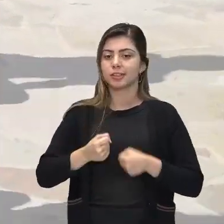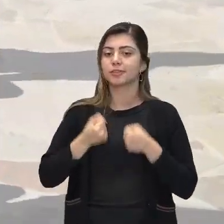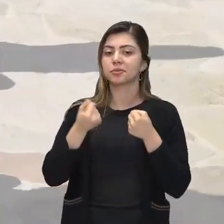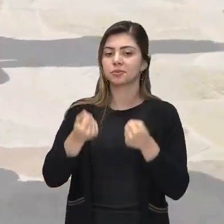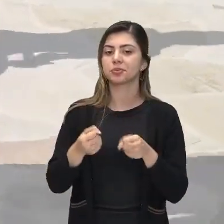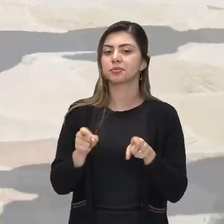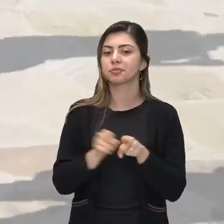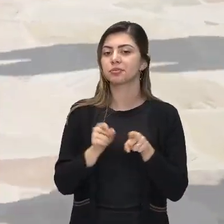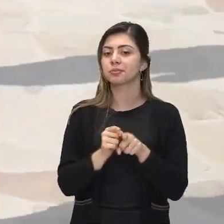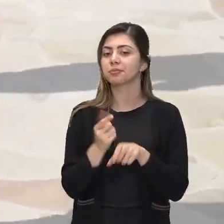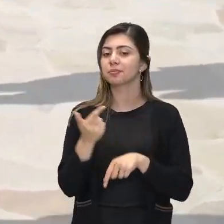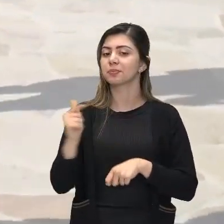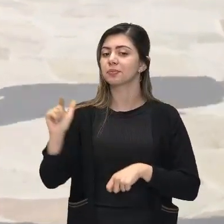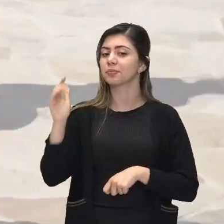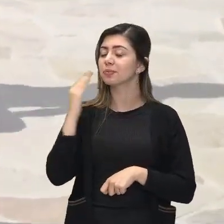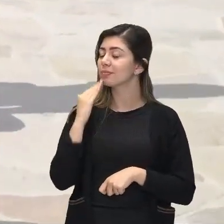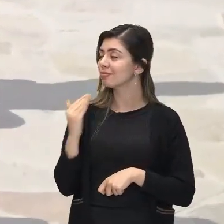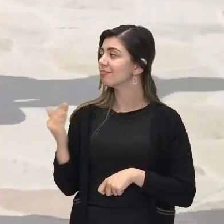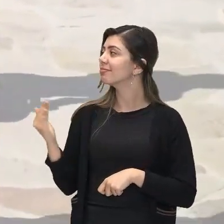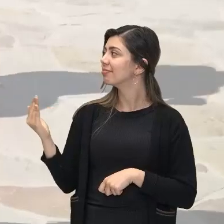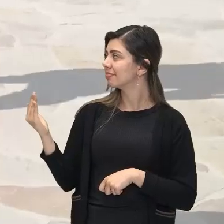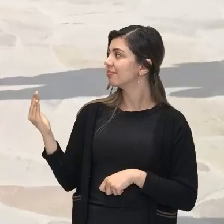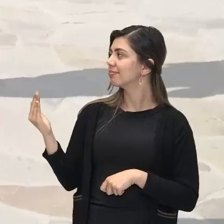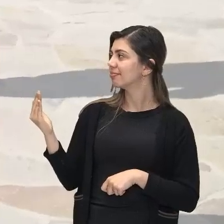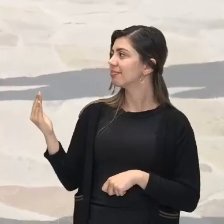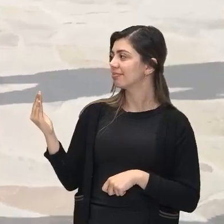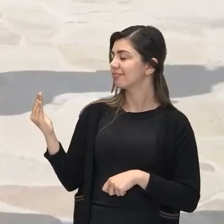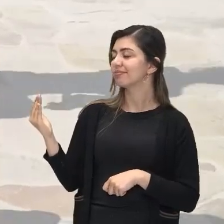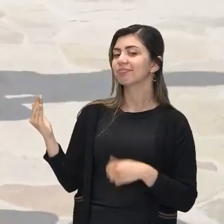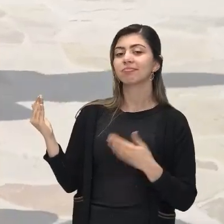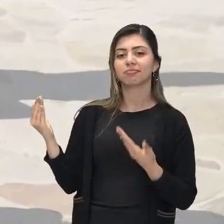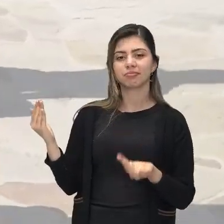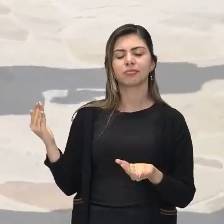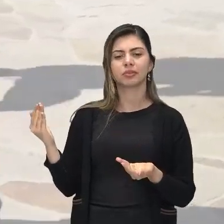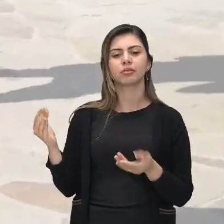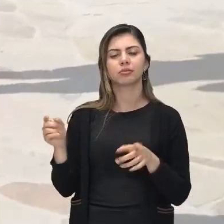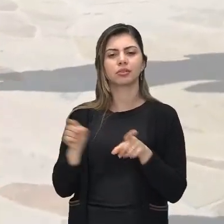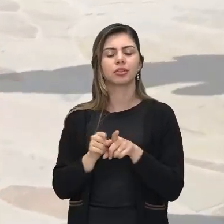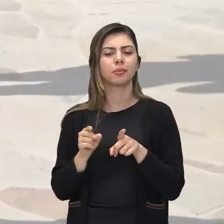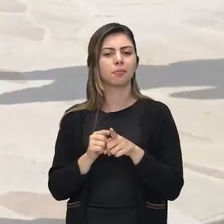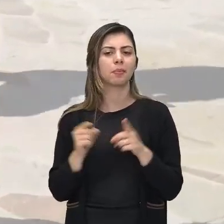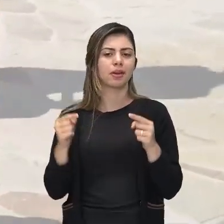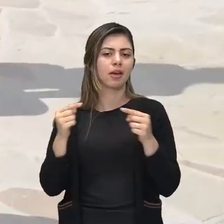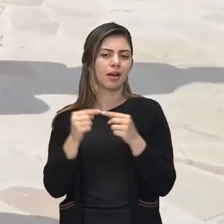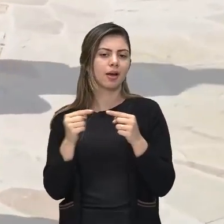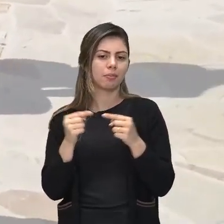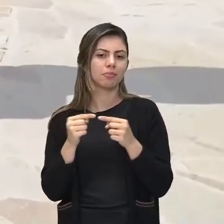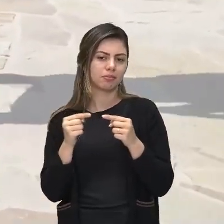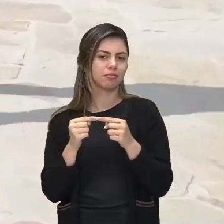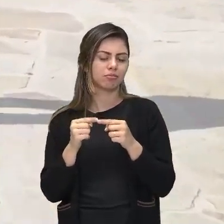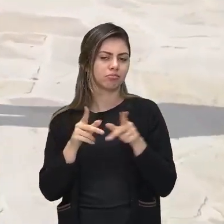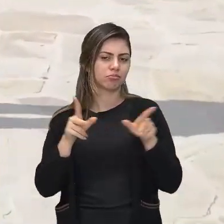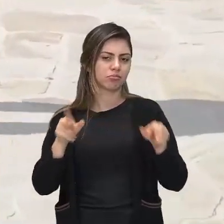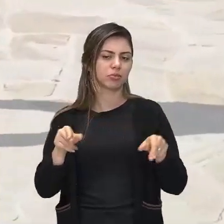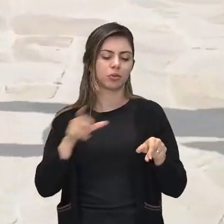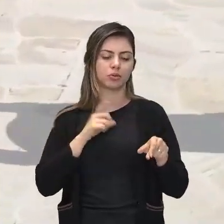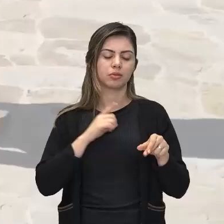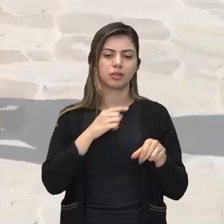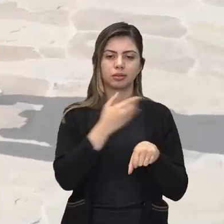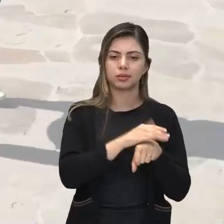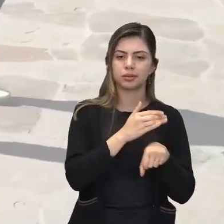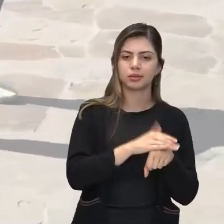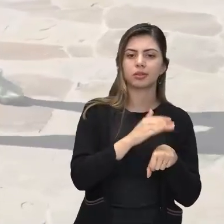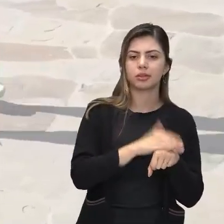temos também o exemplo aí do treinamento funcional, que também vai contemplar essas duas vertentes, né, dos